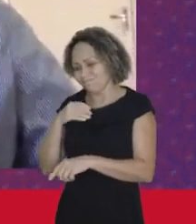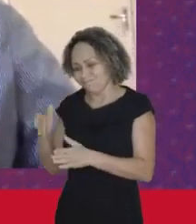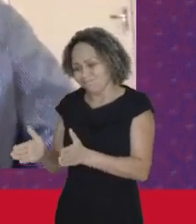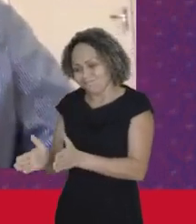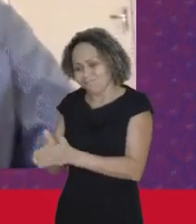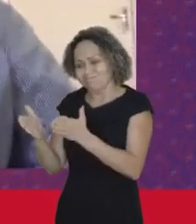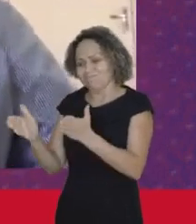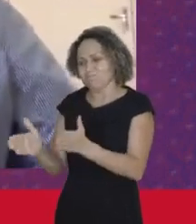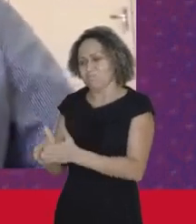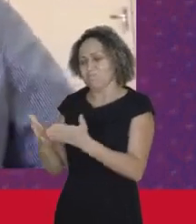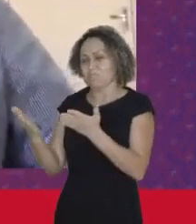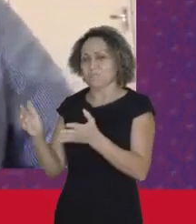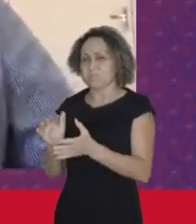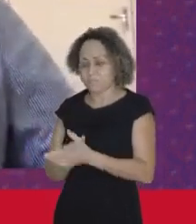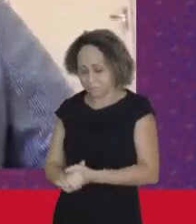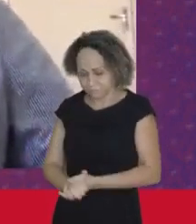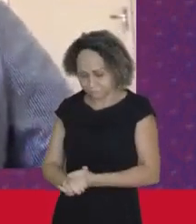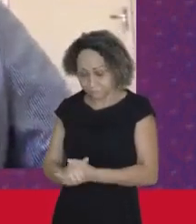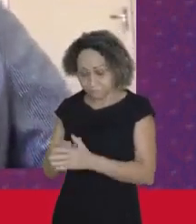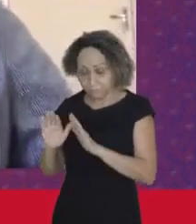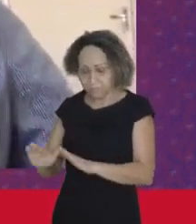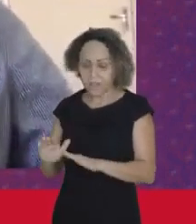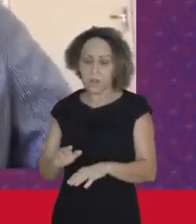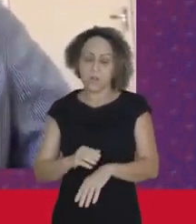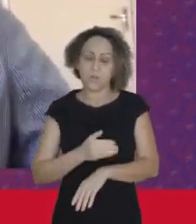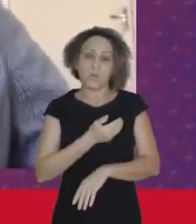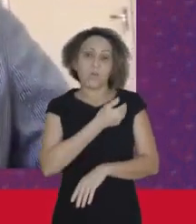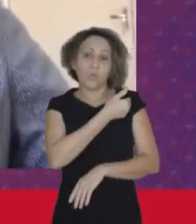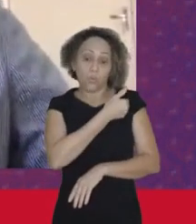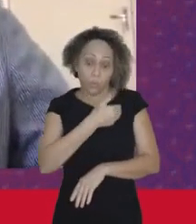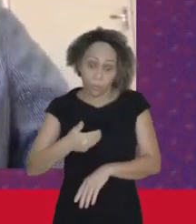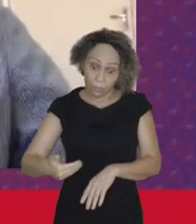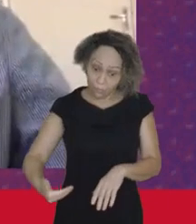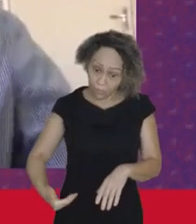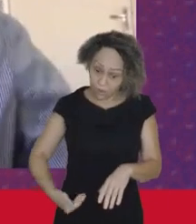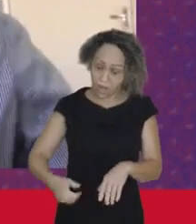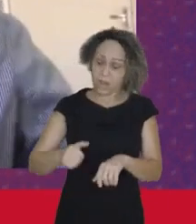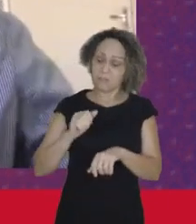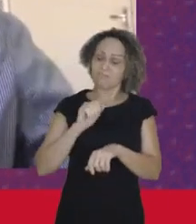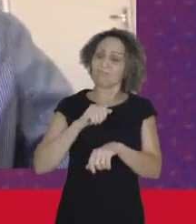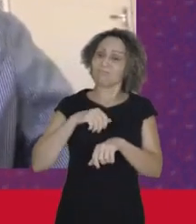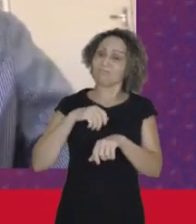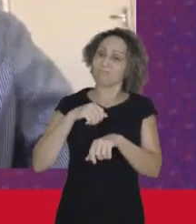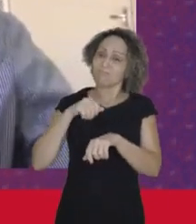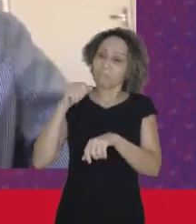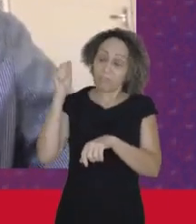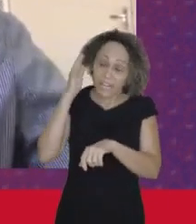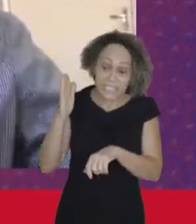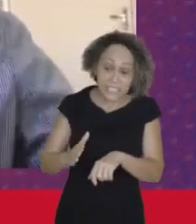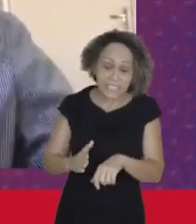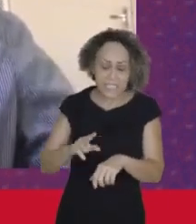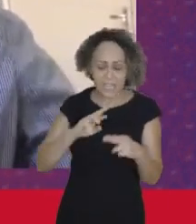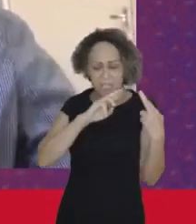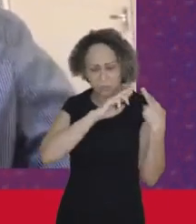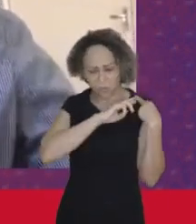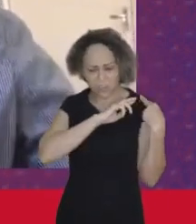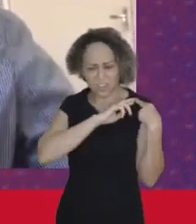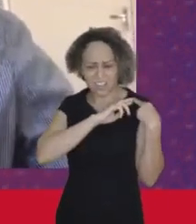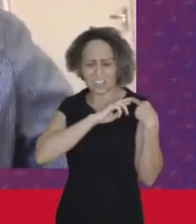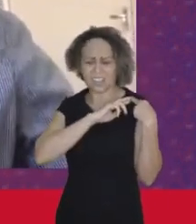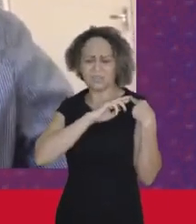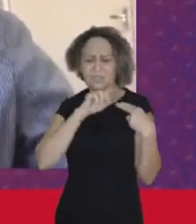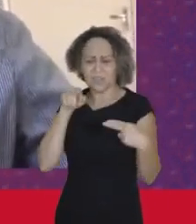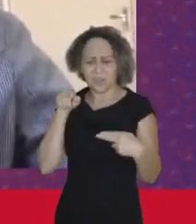Estado brasileiro é responsável pela produção e pela reprodução da pobreza e